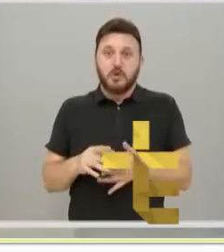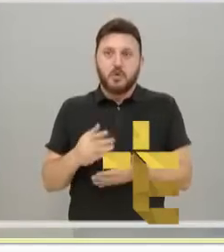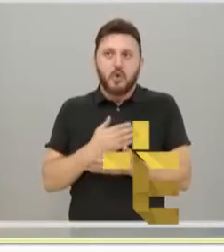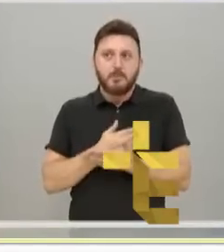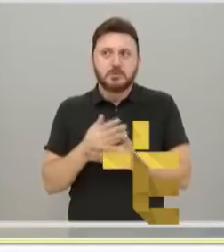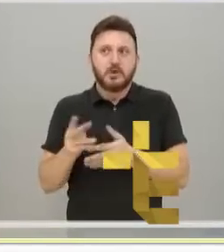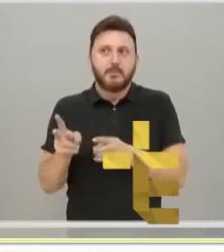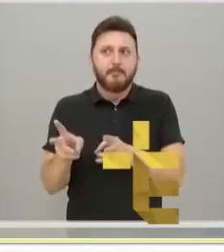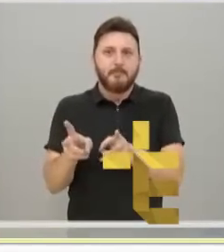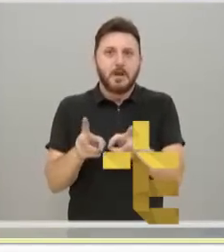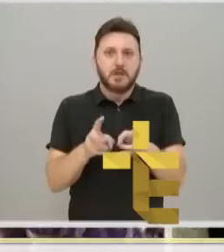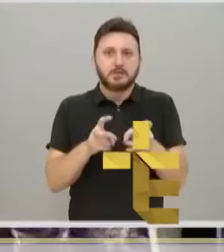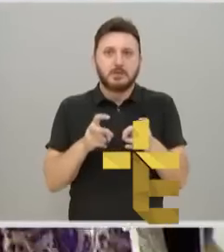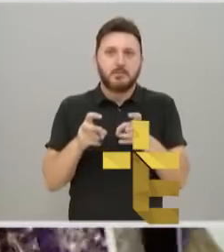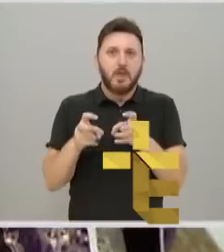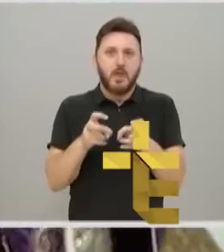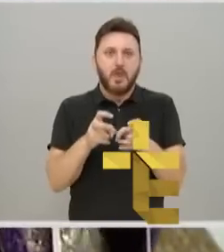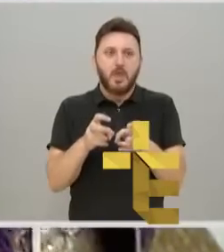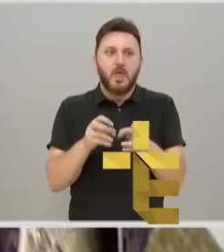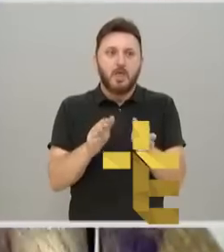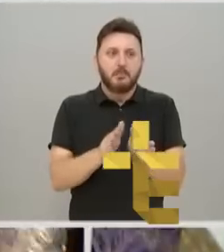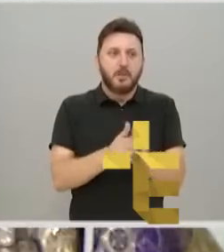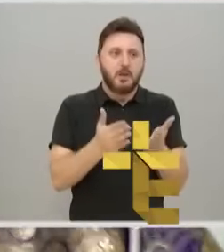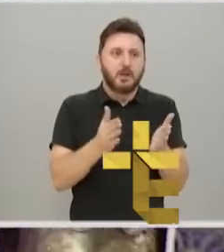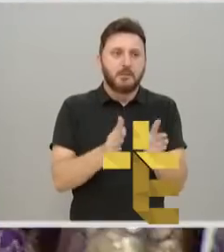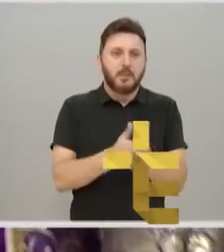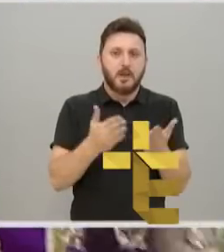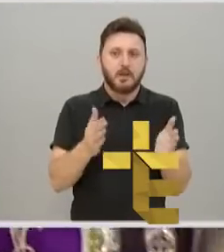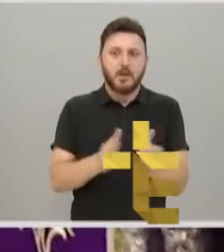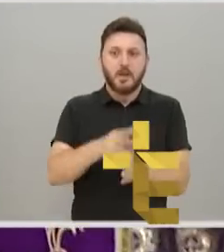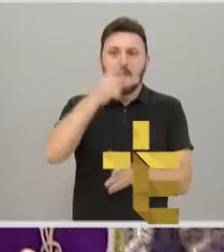Beelzebu, as pessoas só ficavam no lado